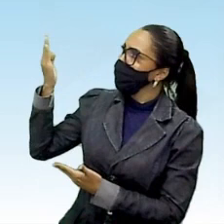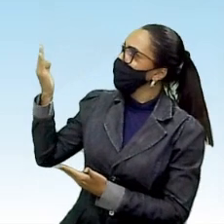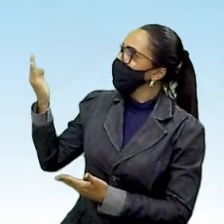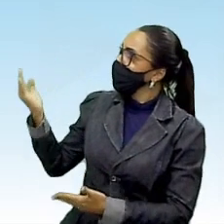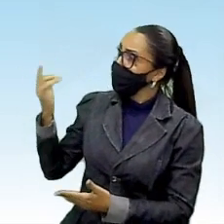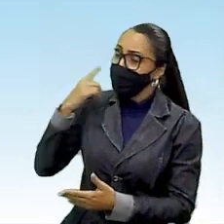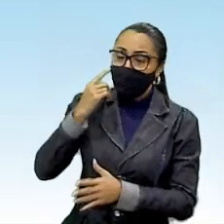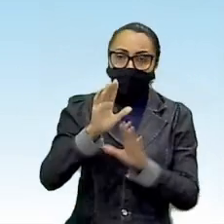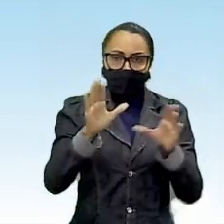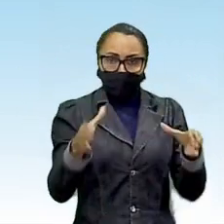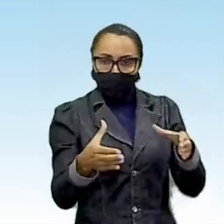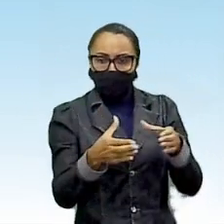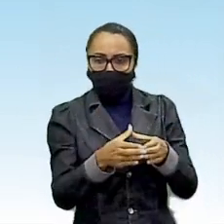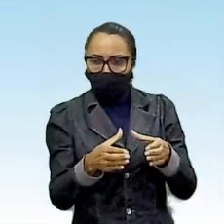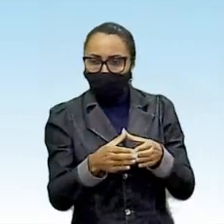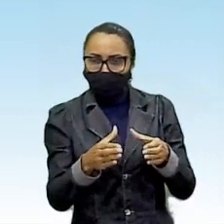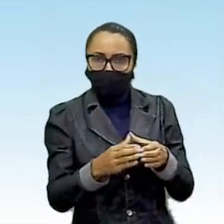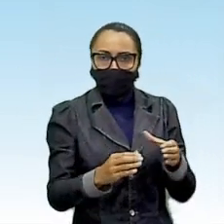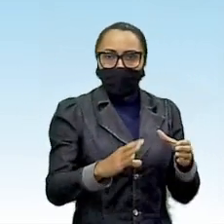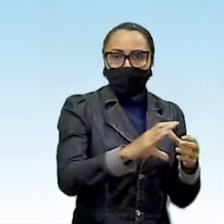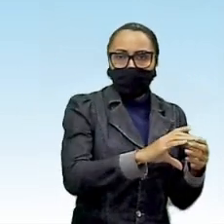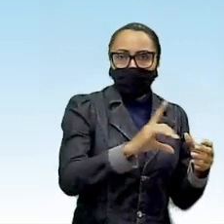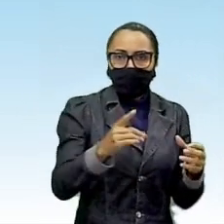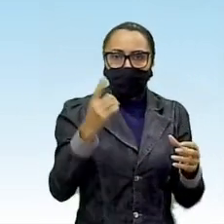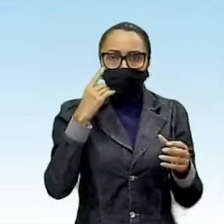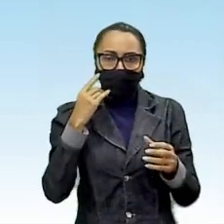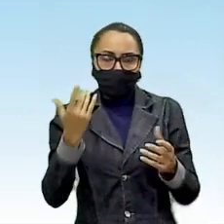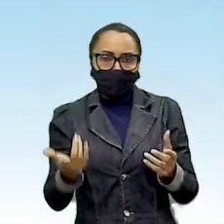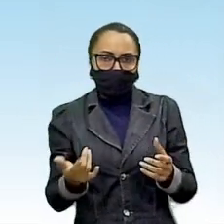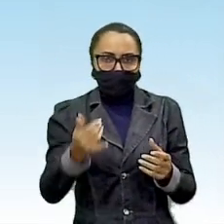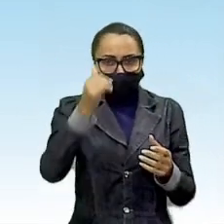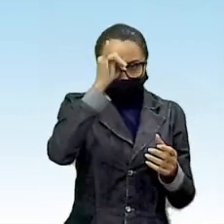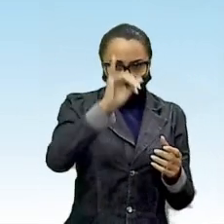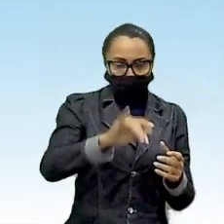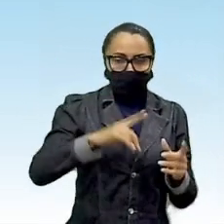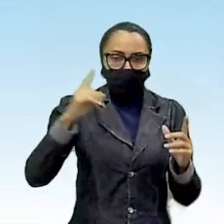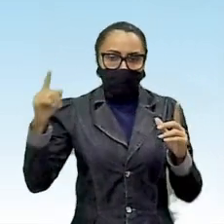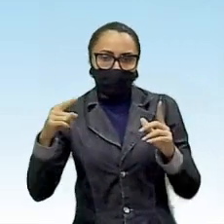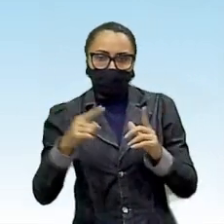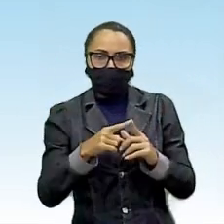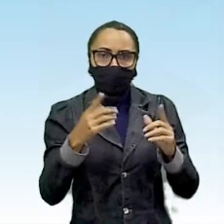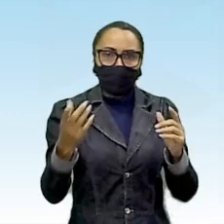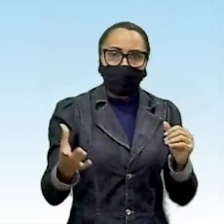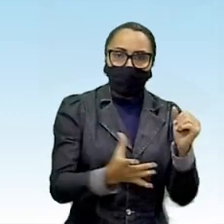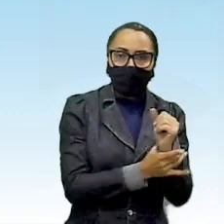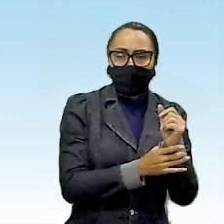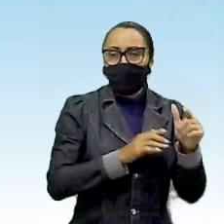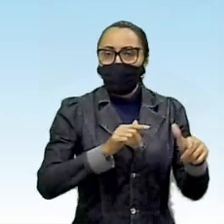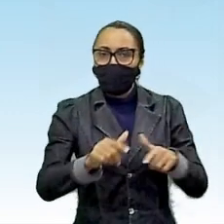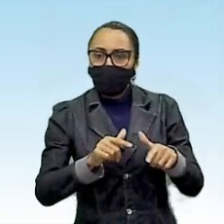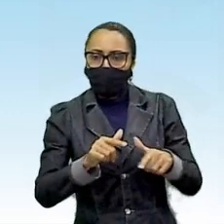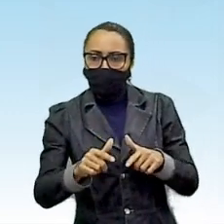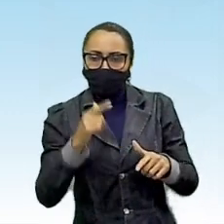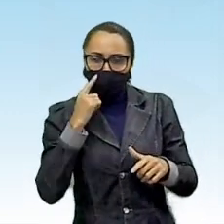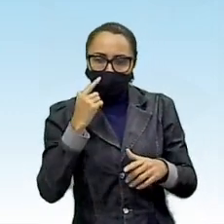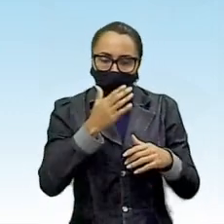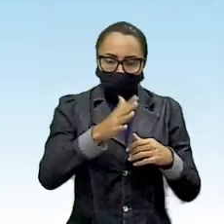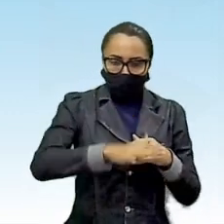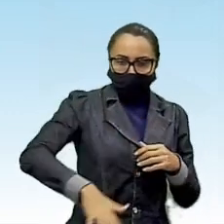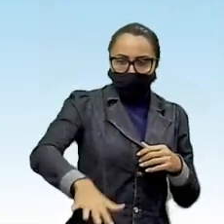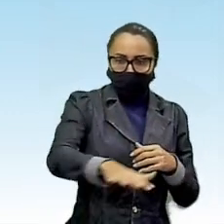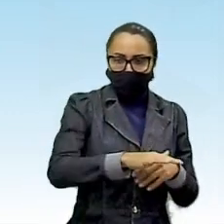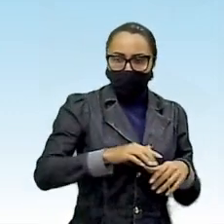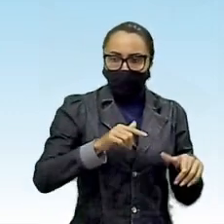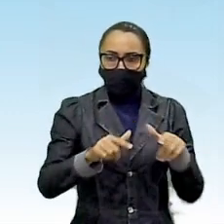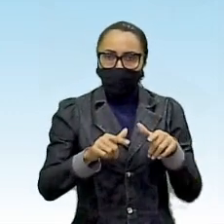um conjunto de ações coordenadas de prevenção que tem por objetivo garantir aos trabalhadores condições e ambientes de